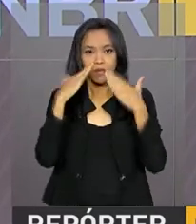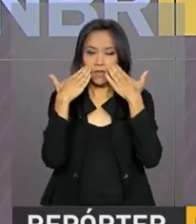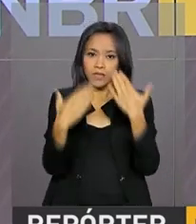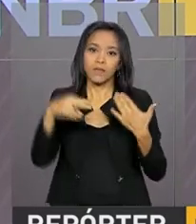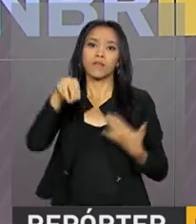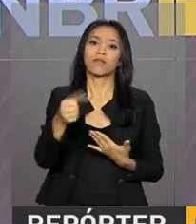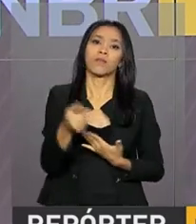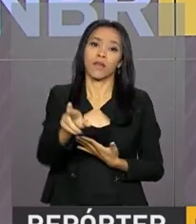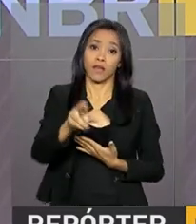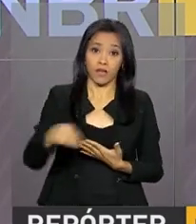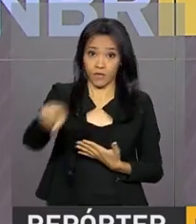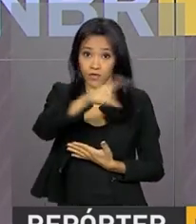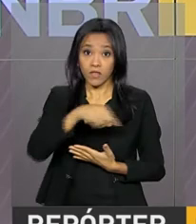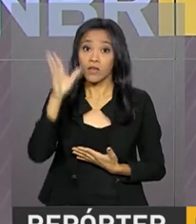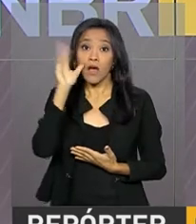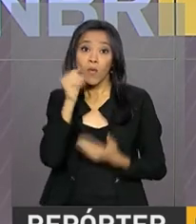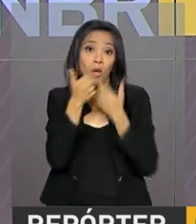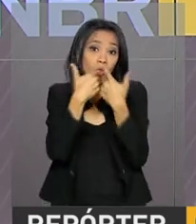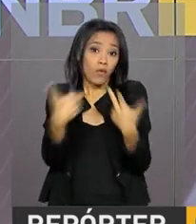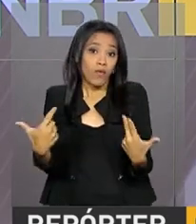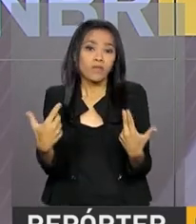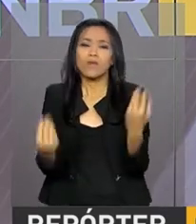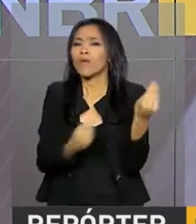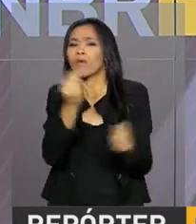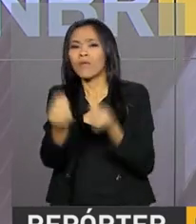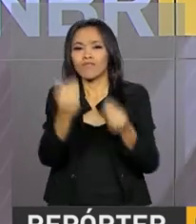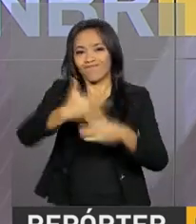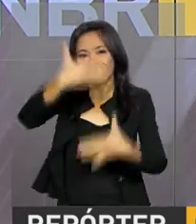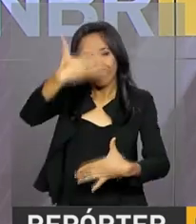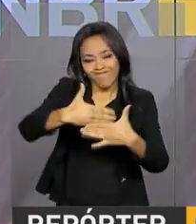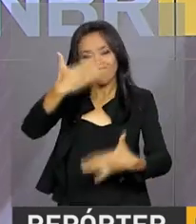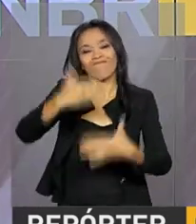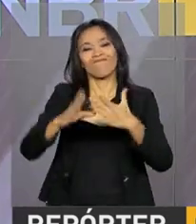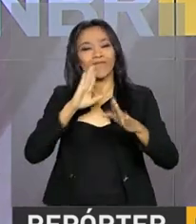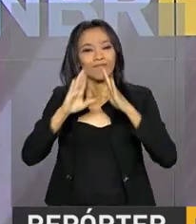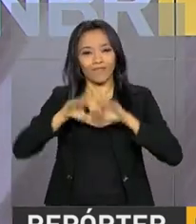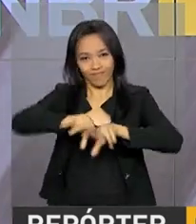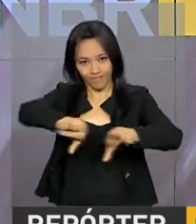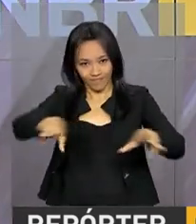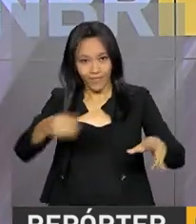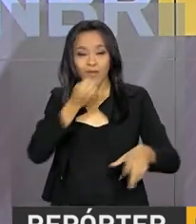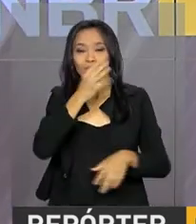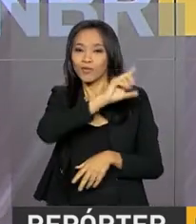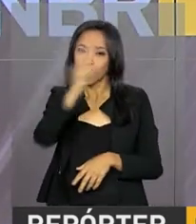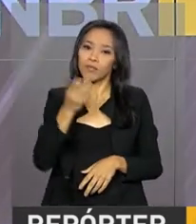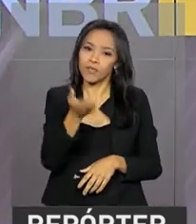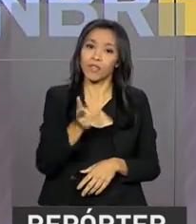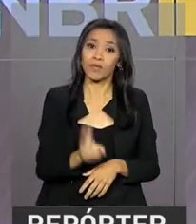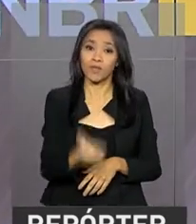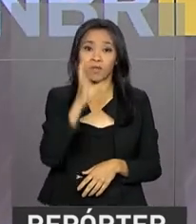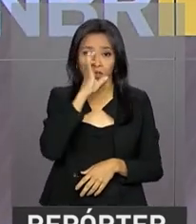do Repórter NBR. Acompanhe as novidades também em nossas redes sociais. Um bom dia para você,